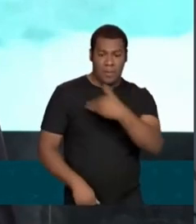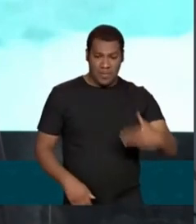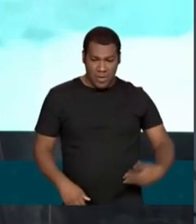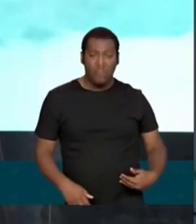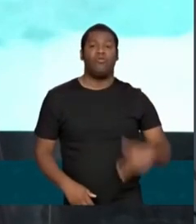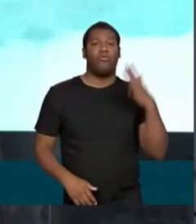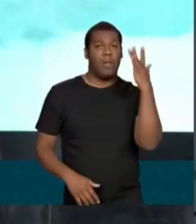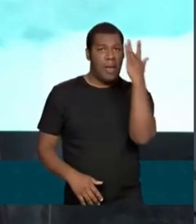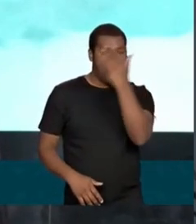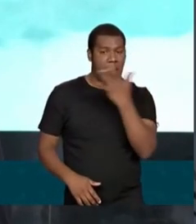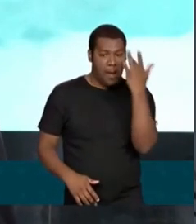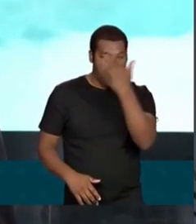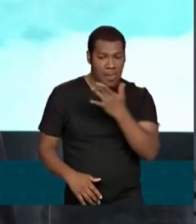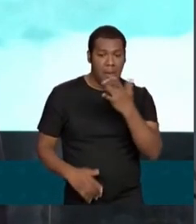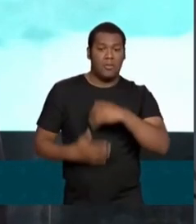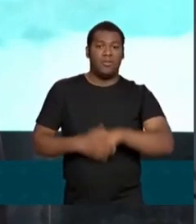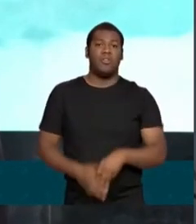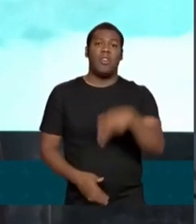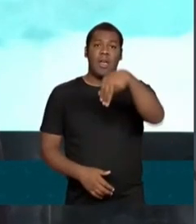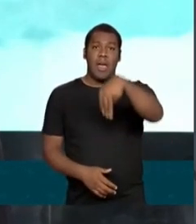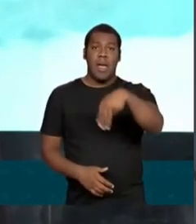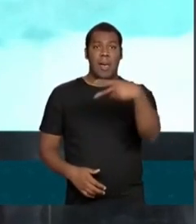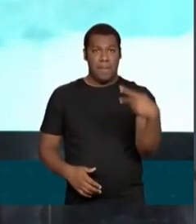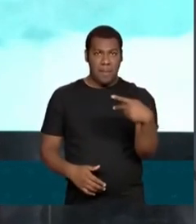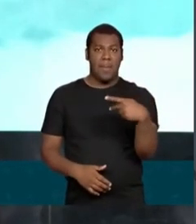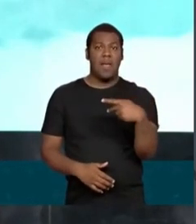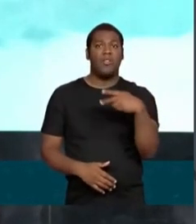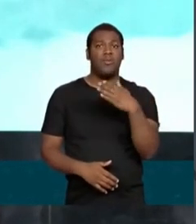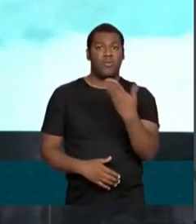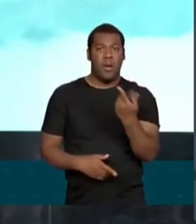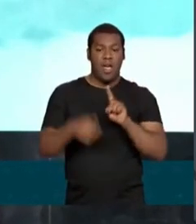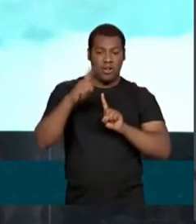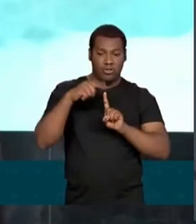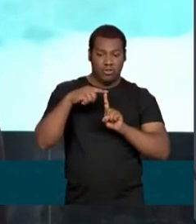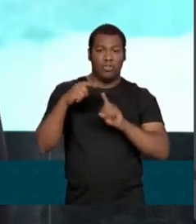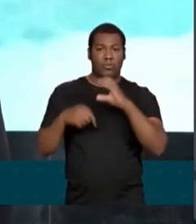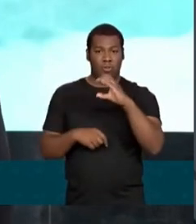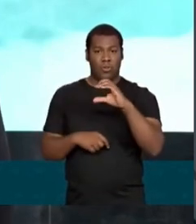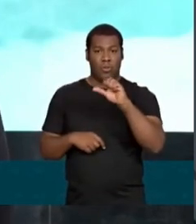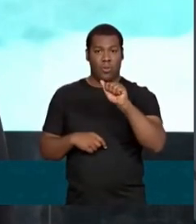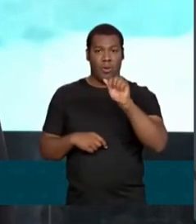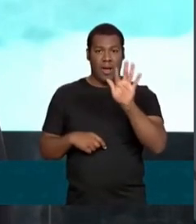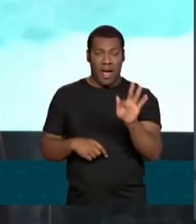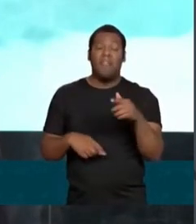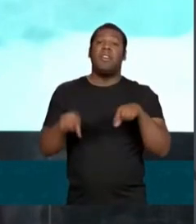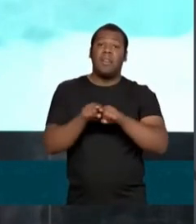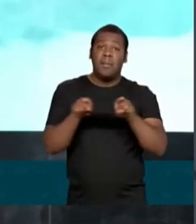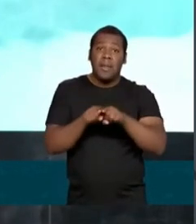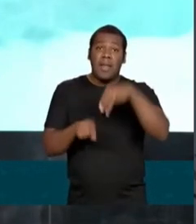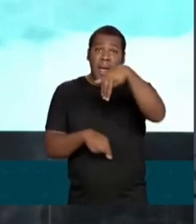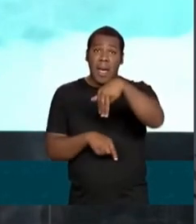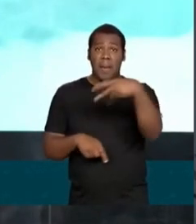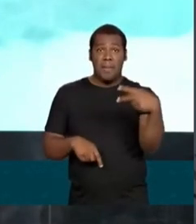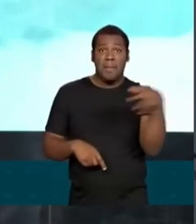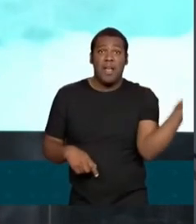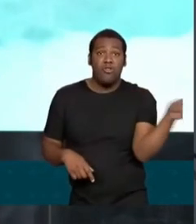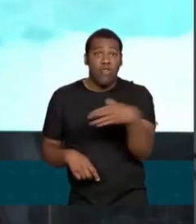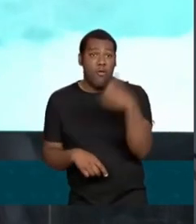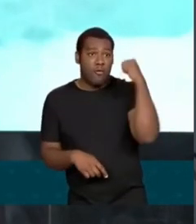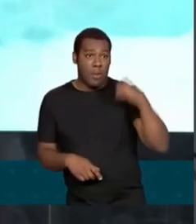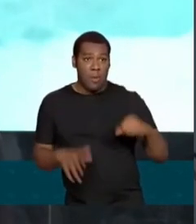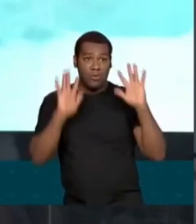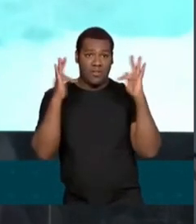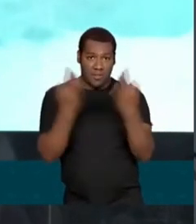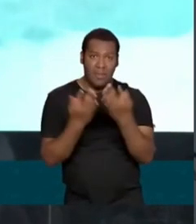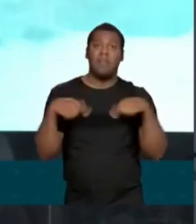no Haddad combate à sonegação então o MP do CAF amp do novo Minha Casa Minha Vida MP do novo bolsa família